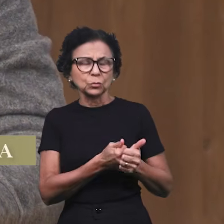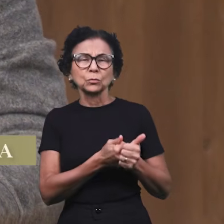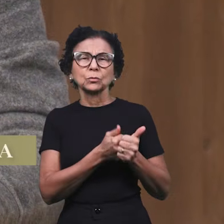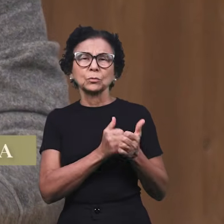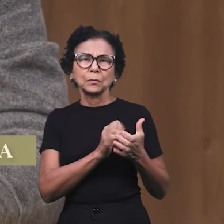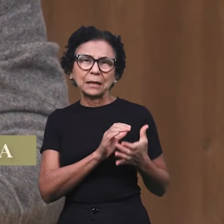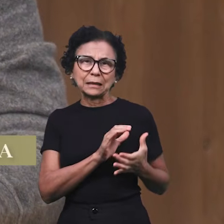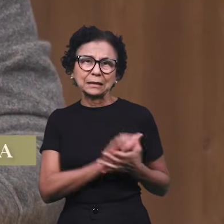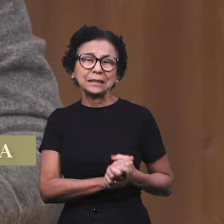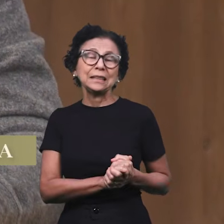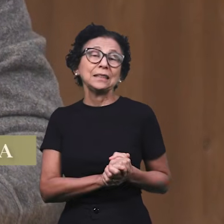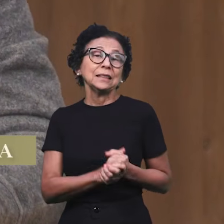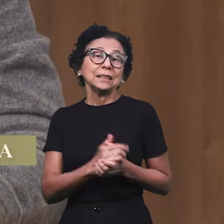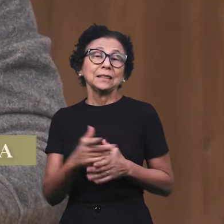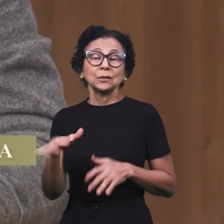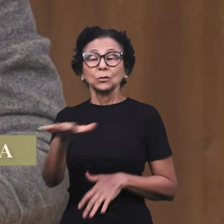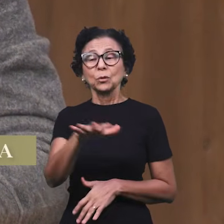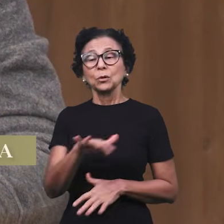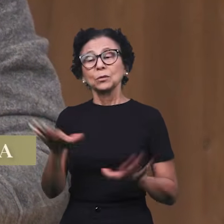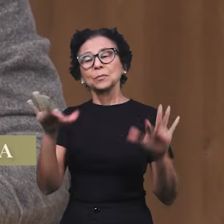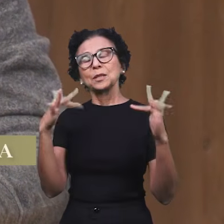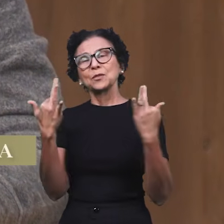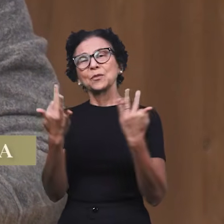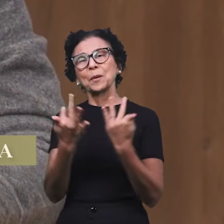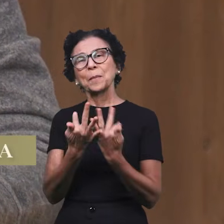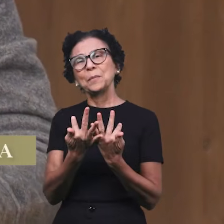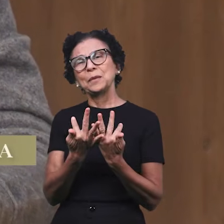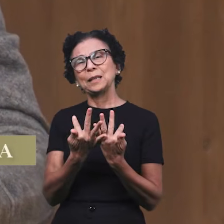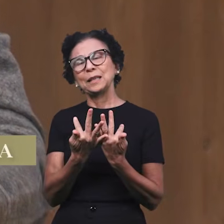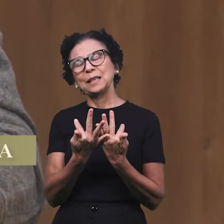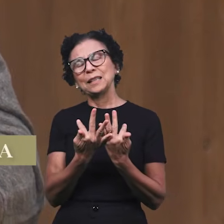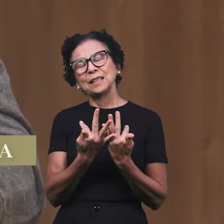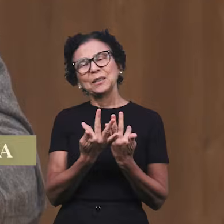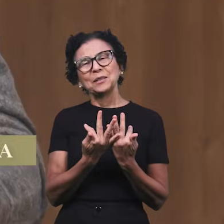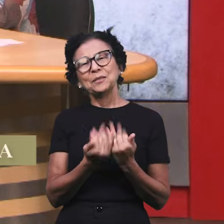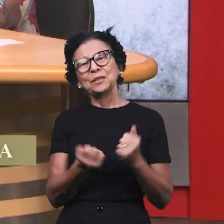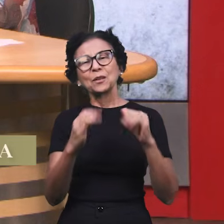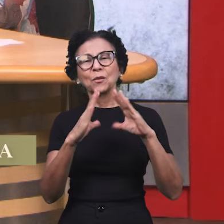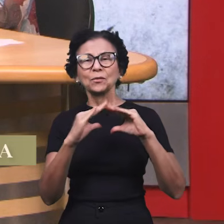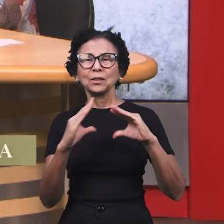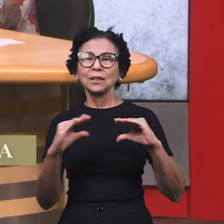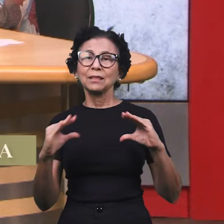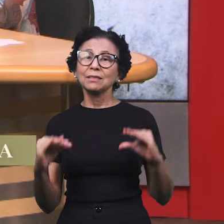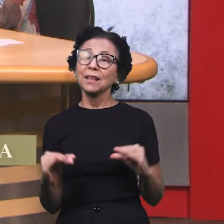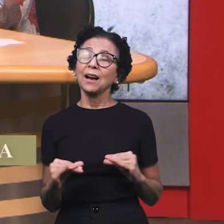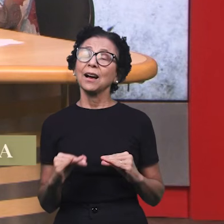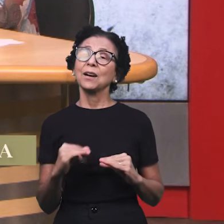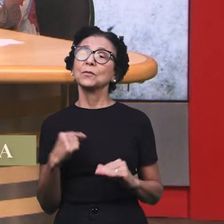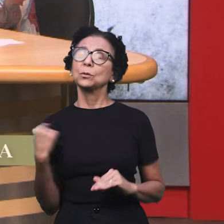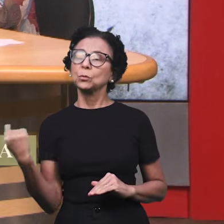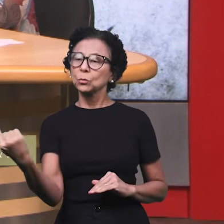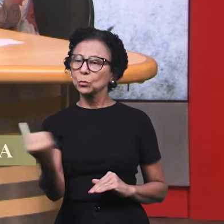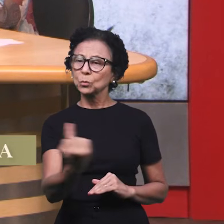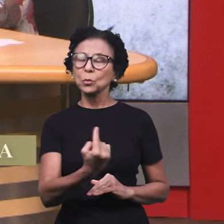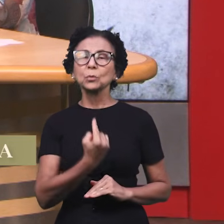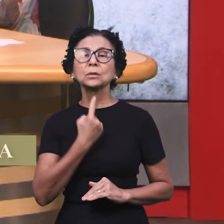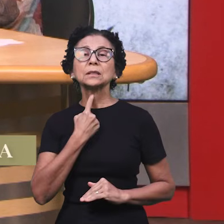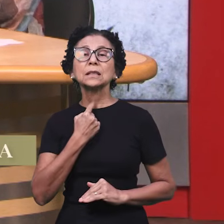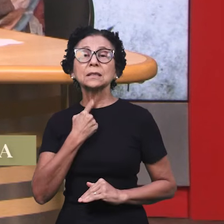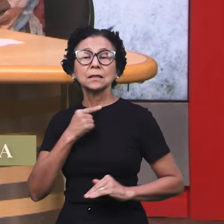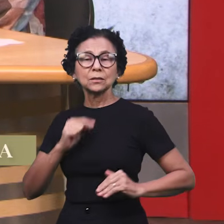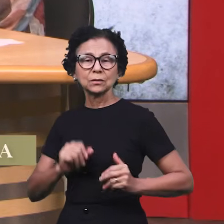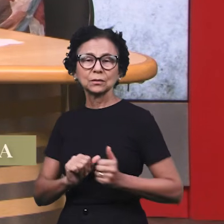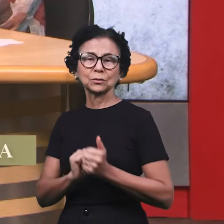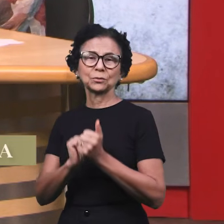que os demais da família se habitem ali. Sim. Verdade. A produção da videira é o vinho, né? O vinho